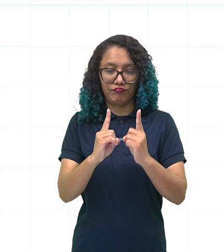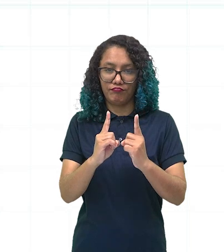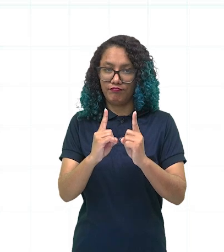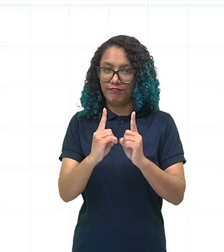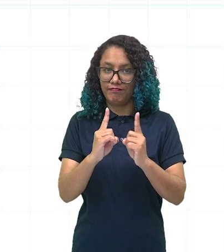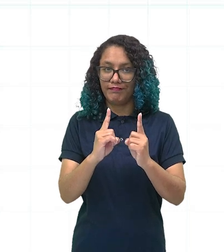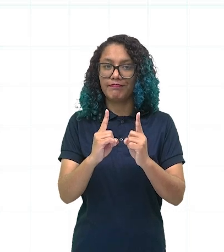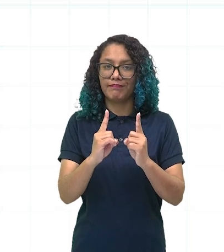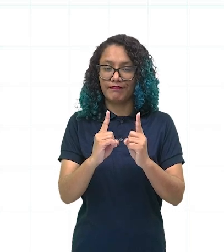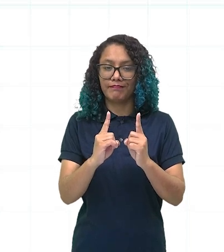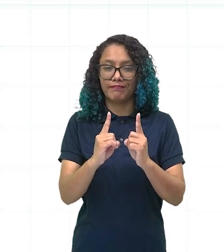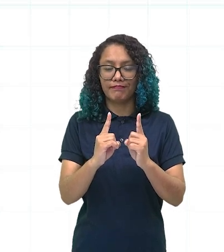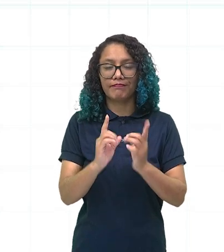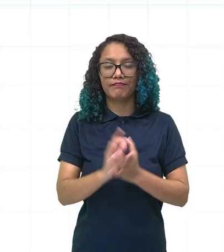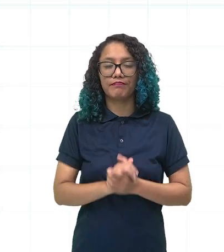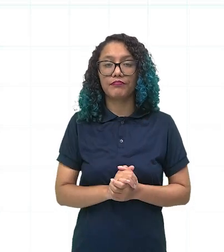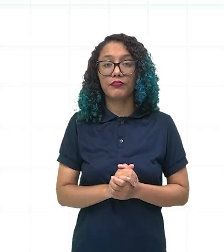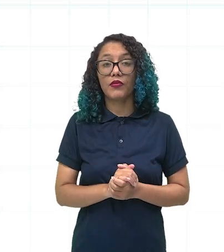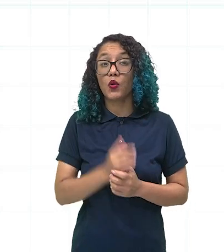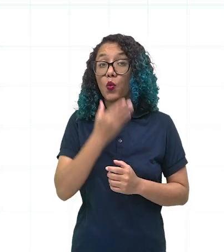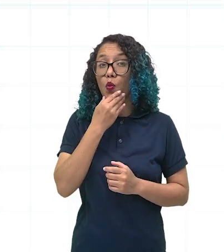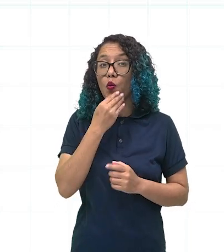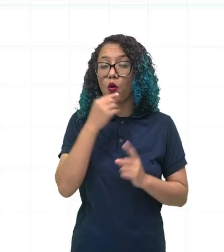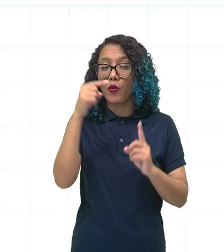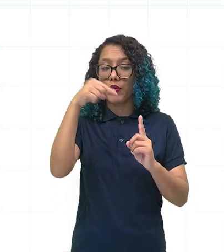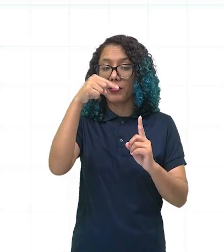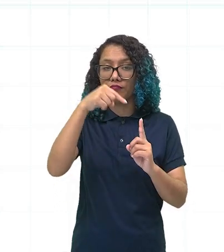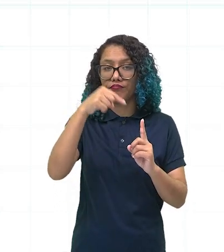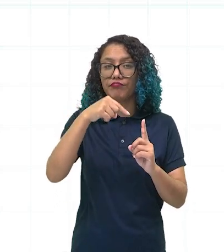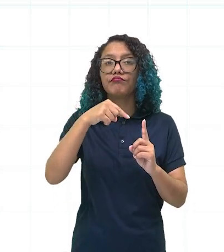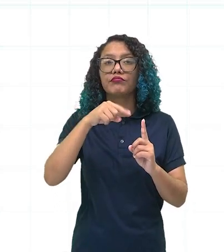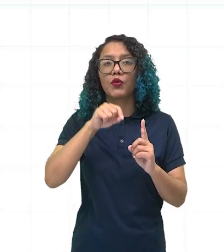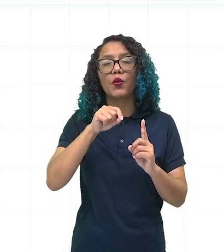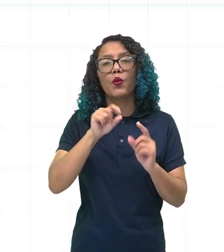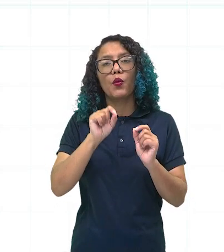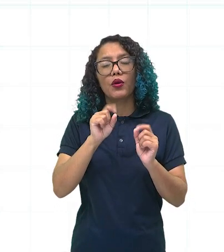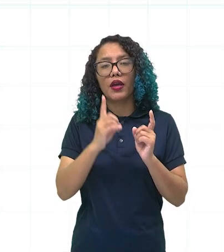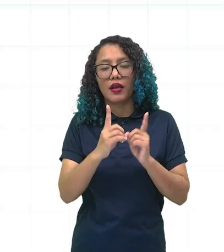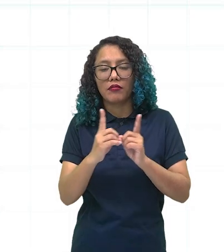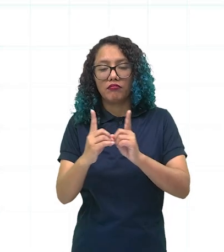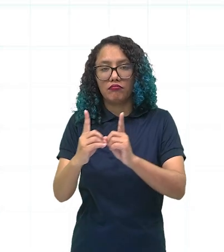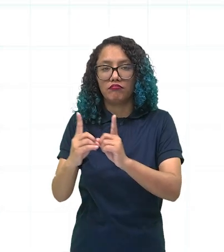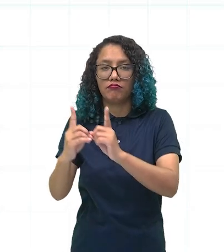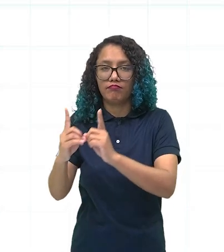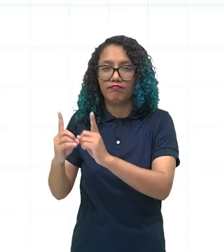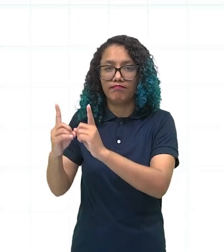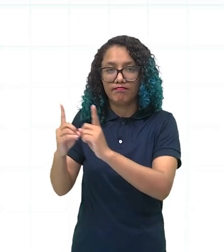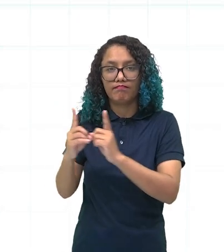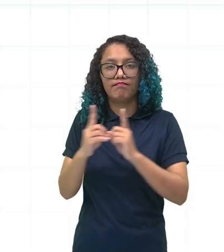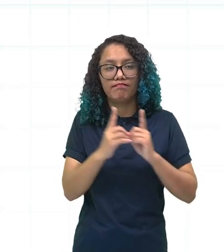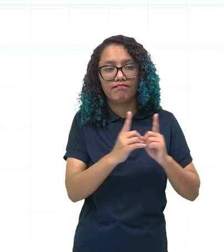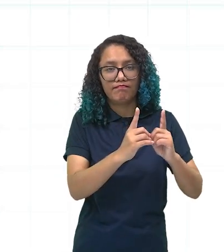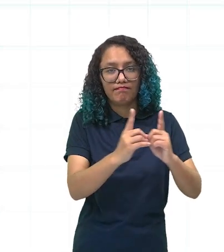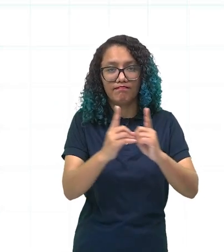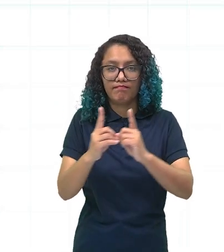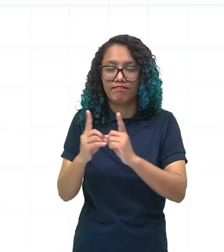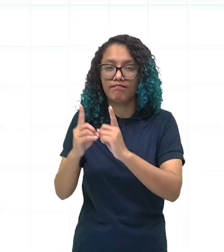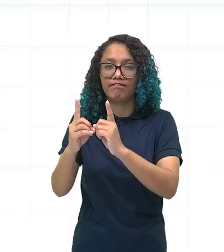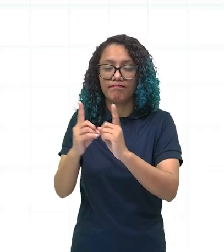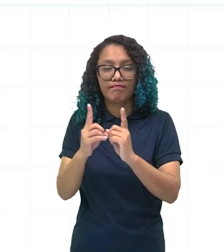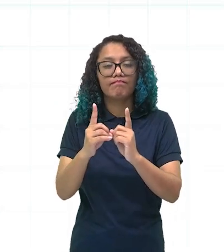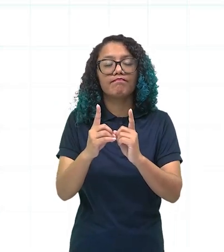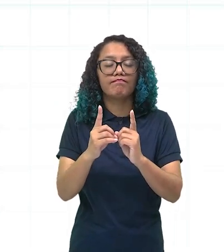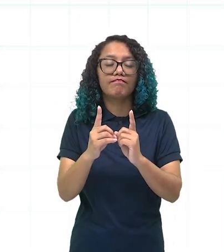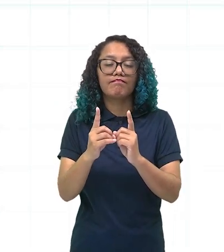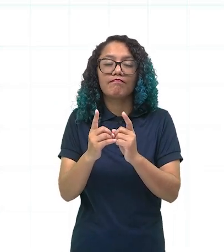outro. O líder, geralmente o homem, guia a dama com suavidade e a dama segue